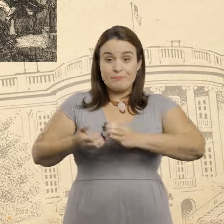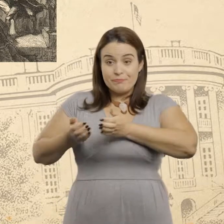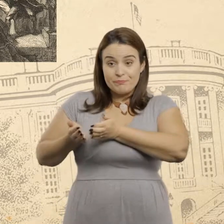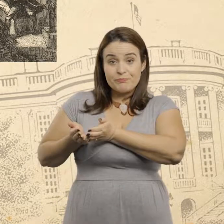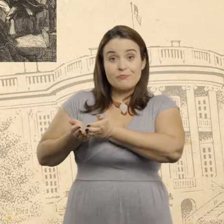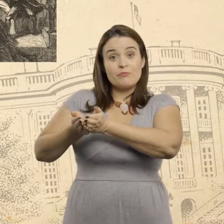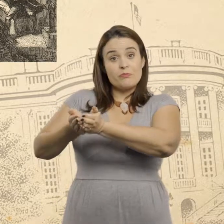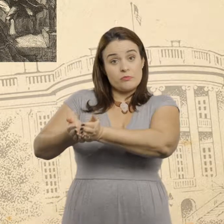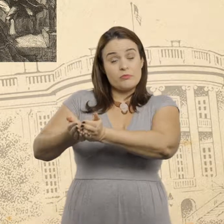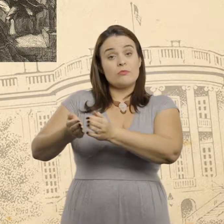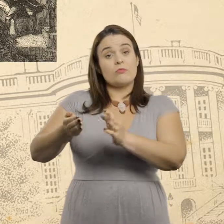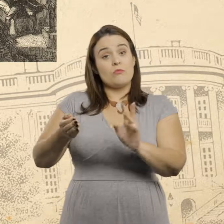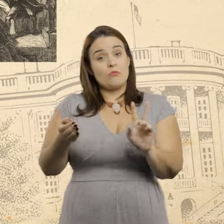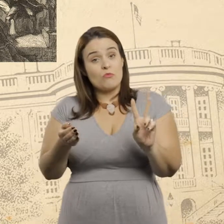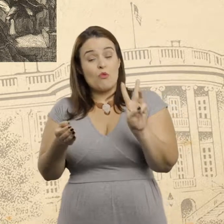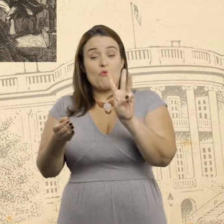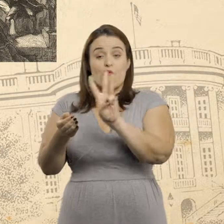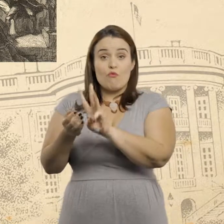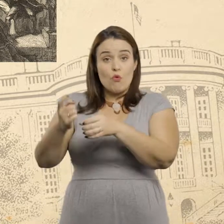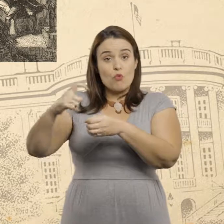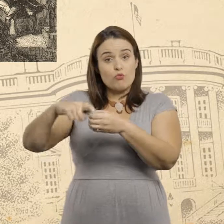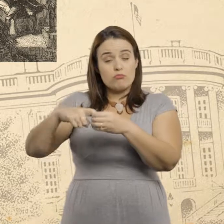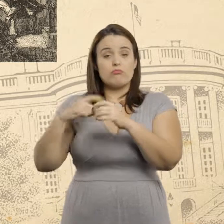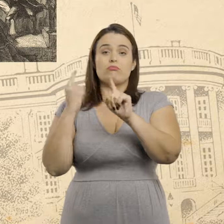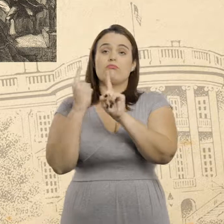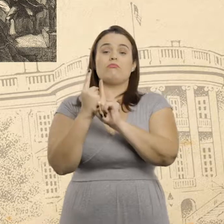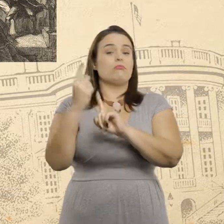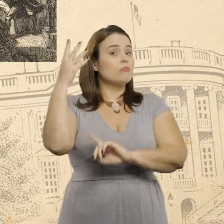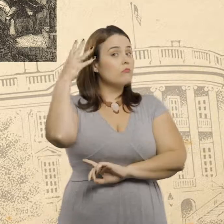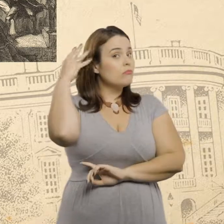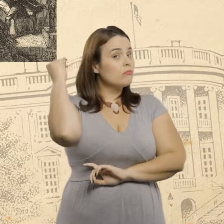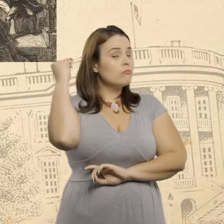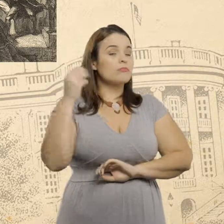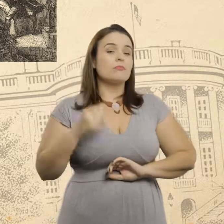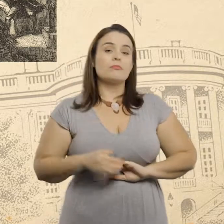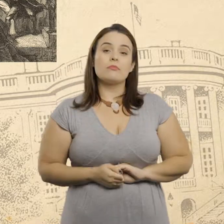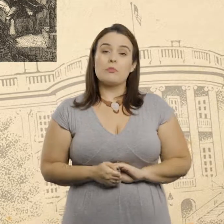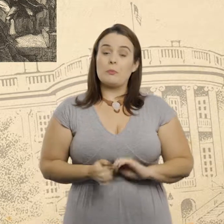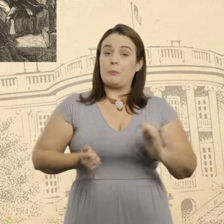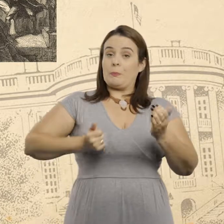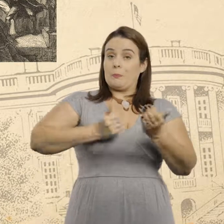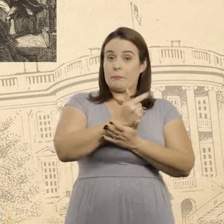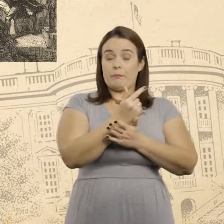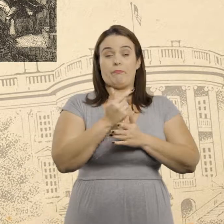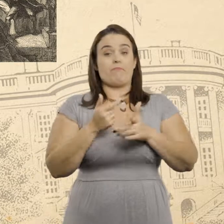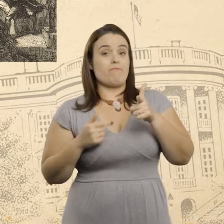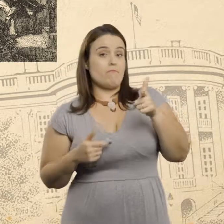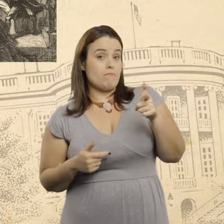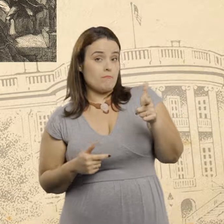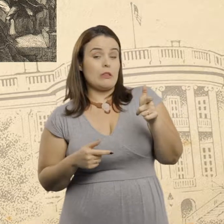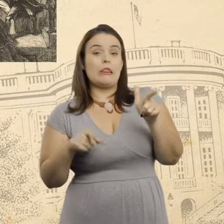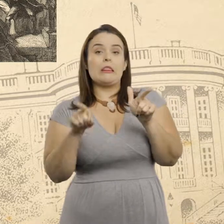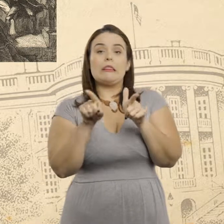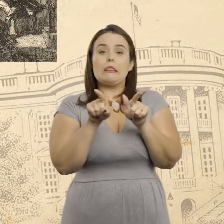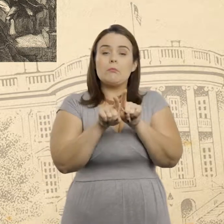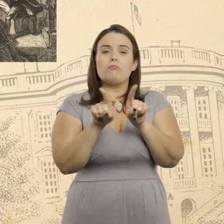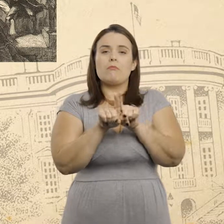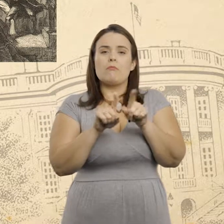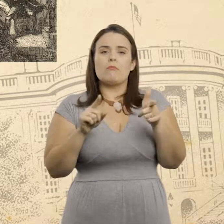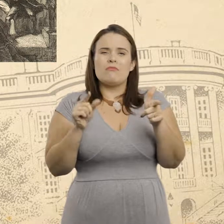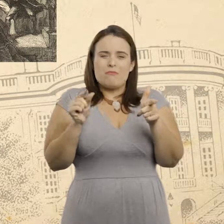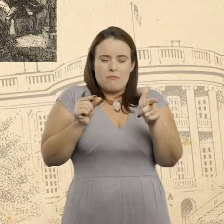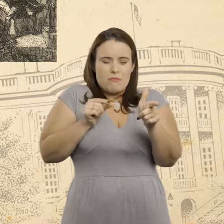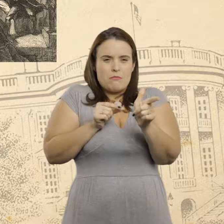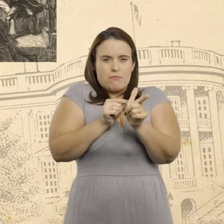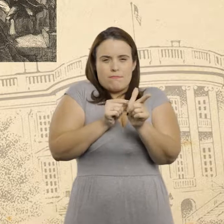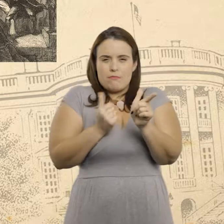Eles voltaram ao navio e encontraram Passepartout. Passepartout tinha comprado revólveres e munição. Às